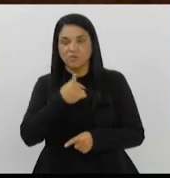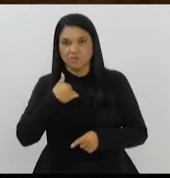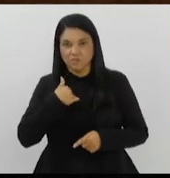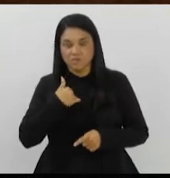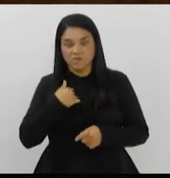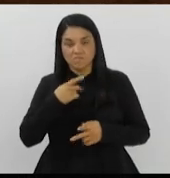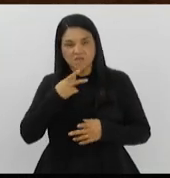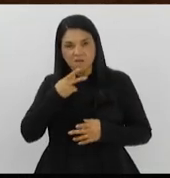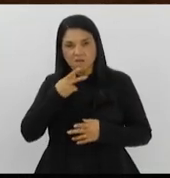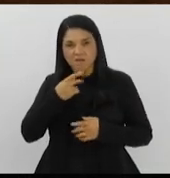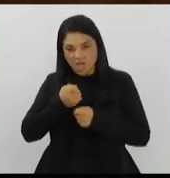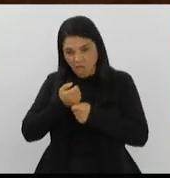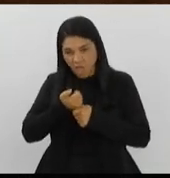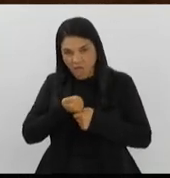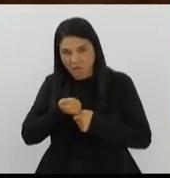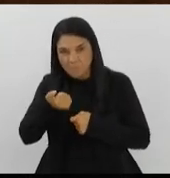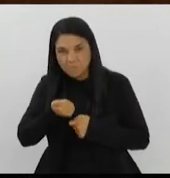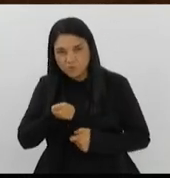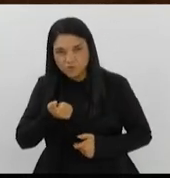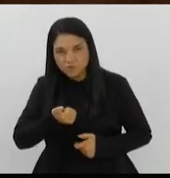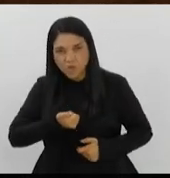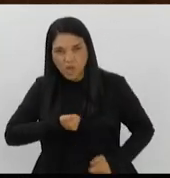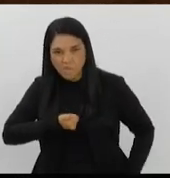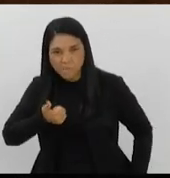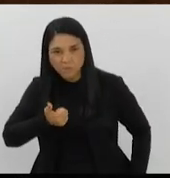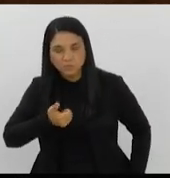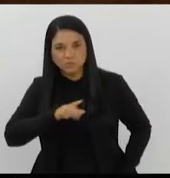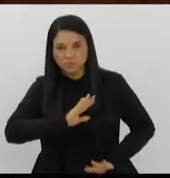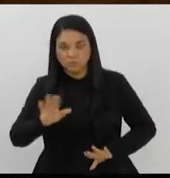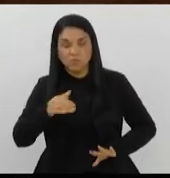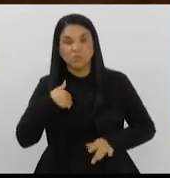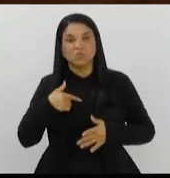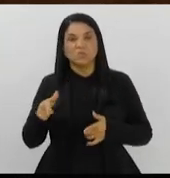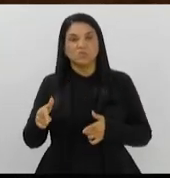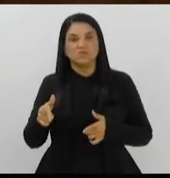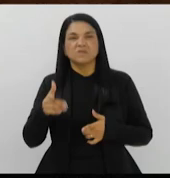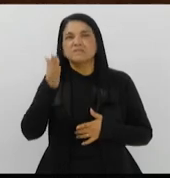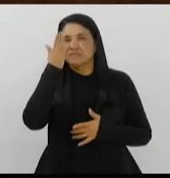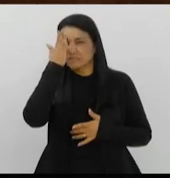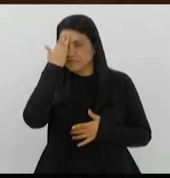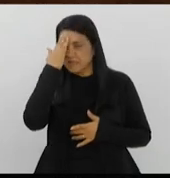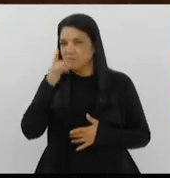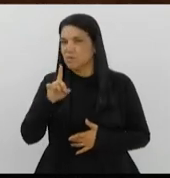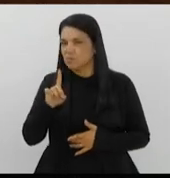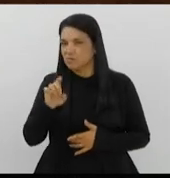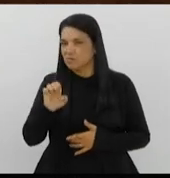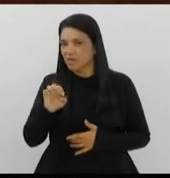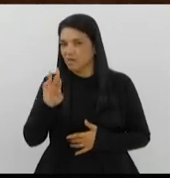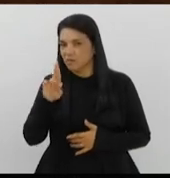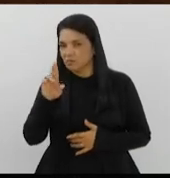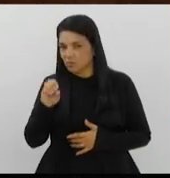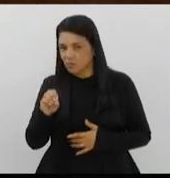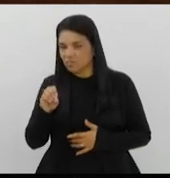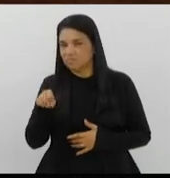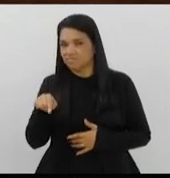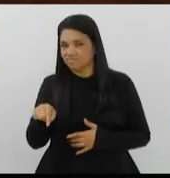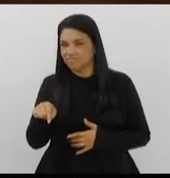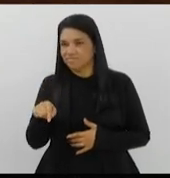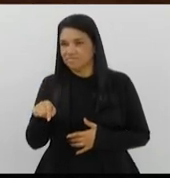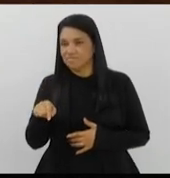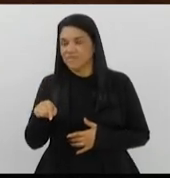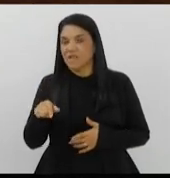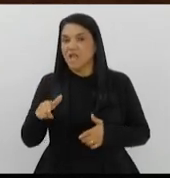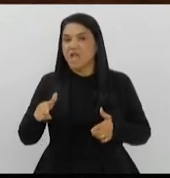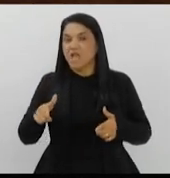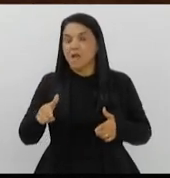repúdio a essa atitude arbitrária do Detro, que já não é de hoje. Nós sabemos que o Detro, ela é um tentáculo da máfia do